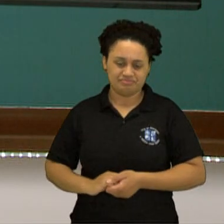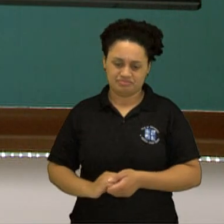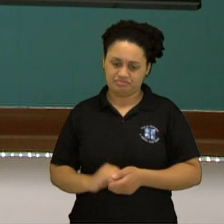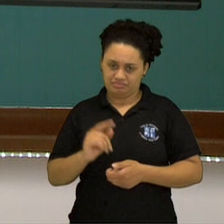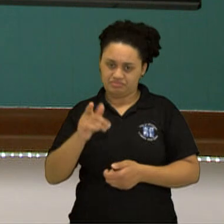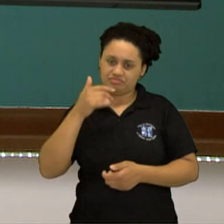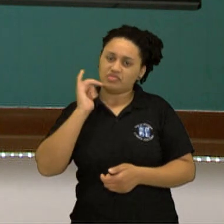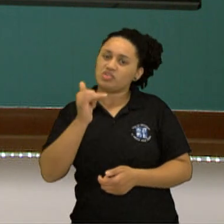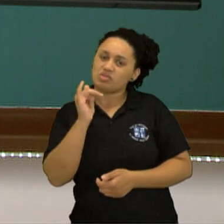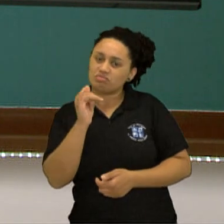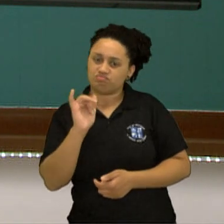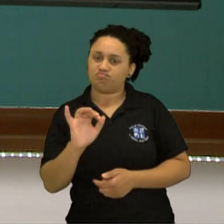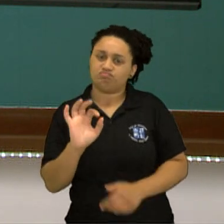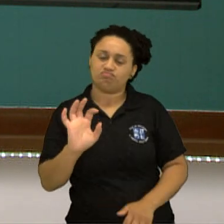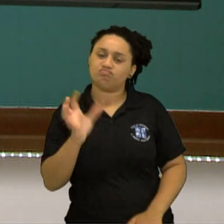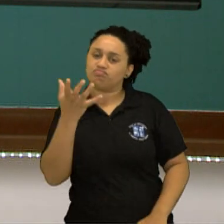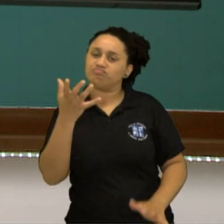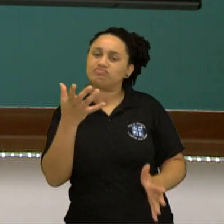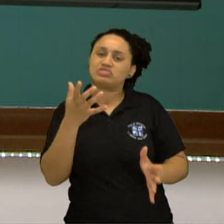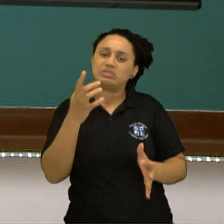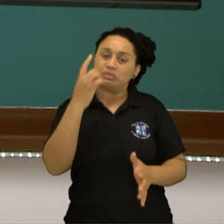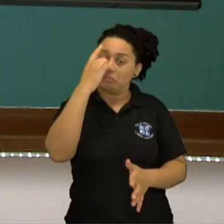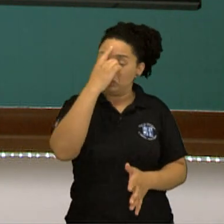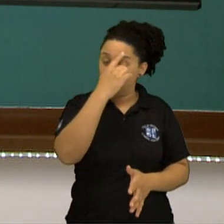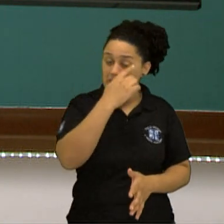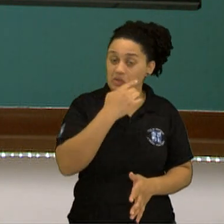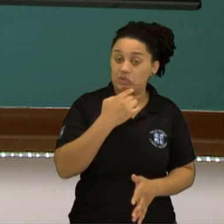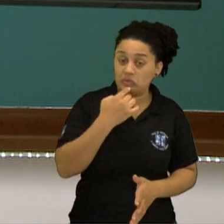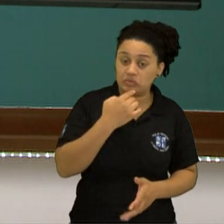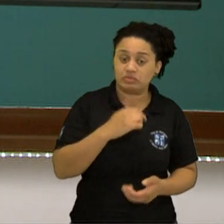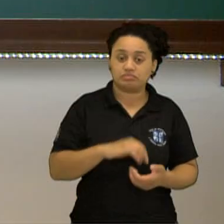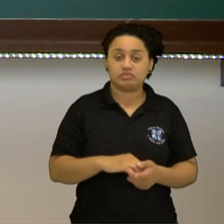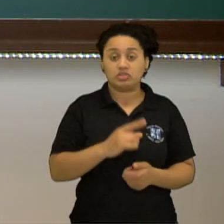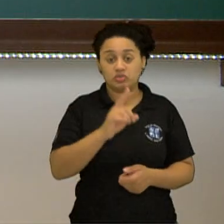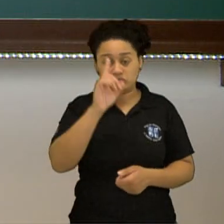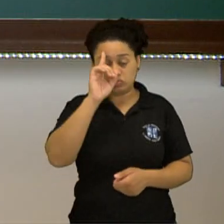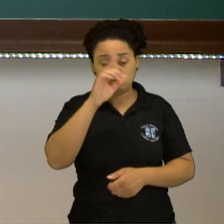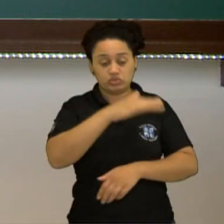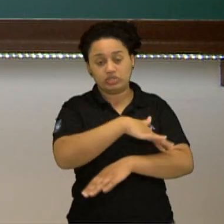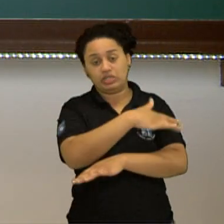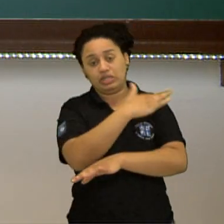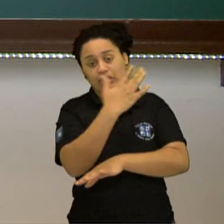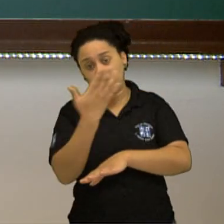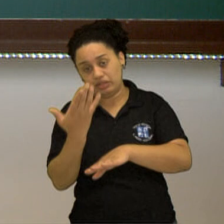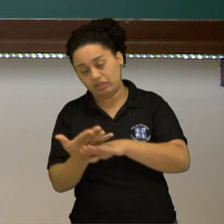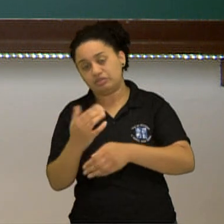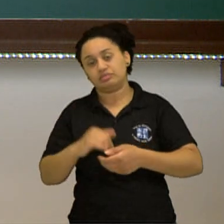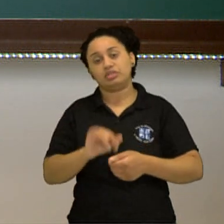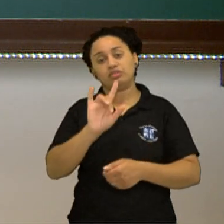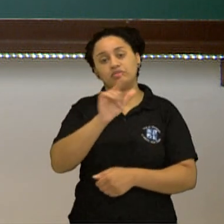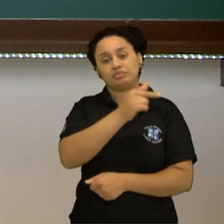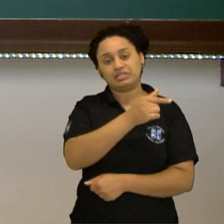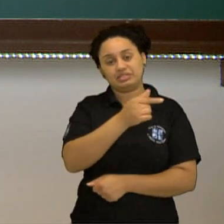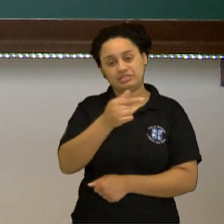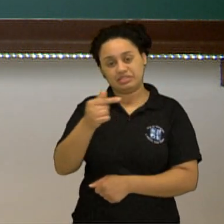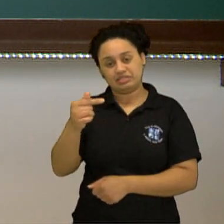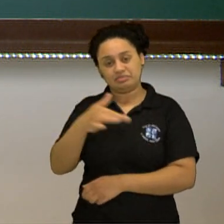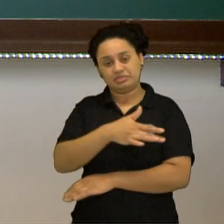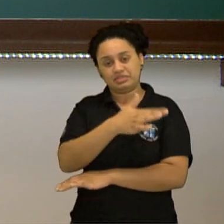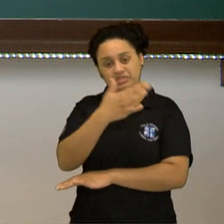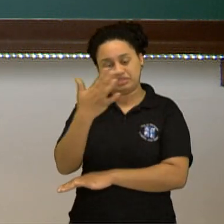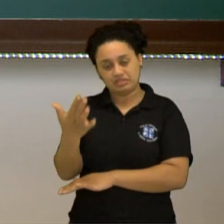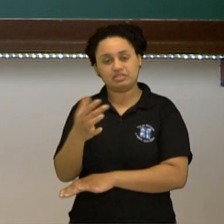se passou em meia hora, em um dia, uma semana.